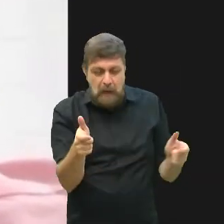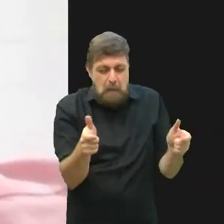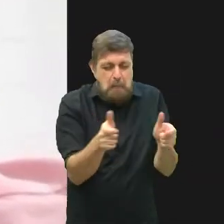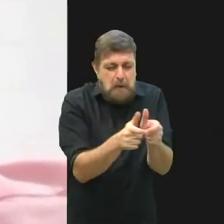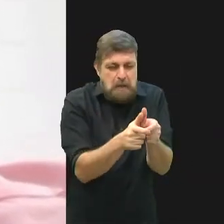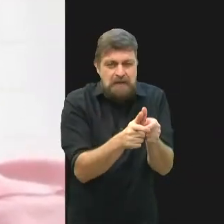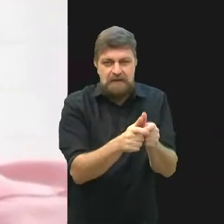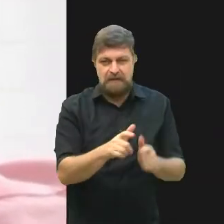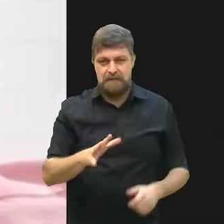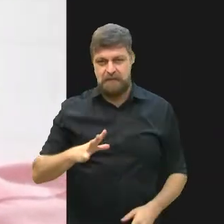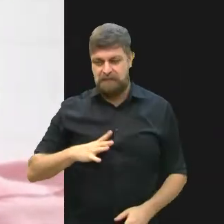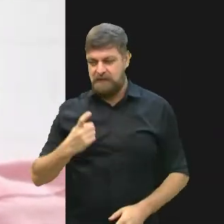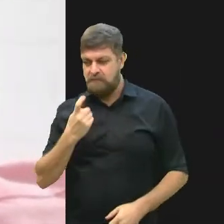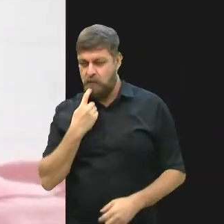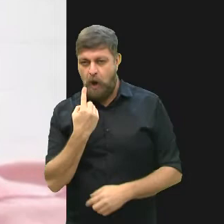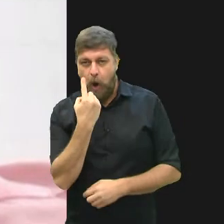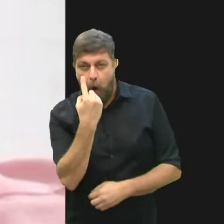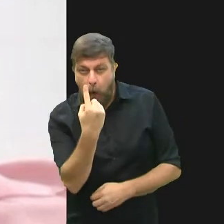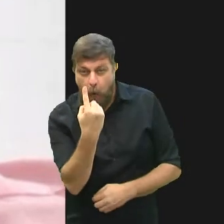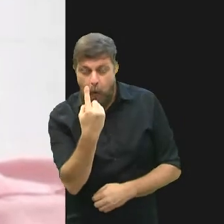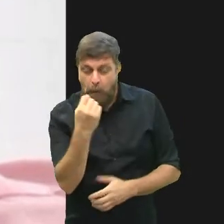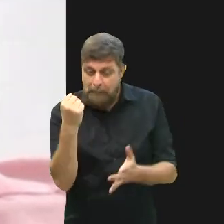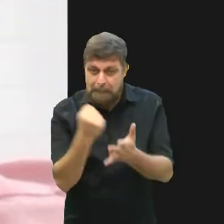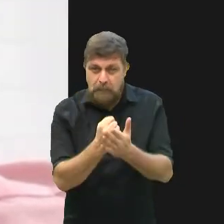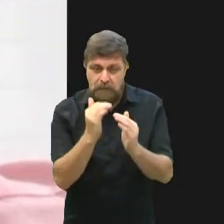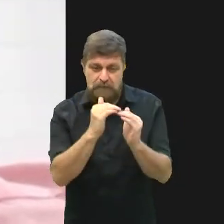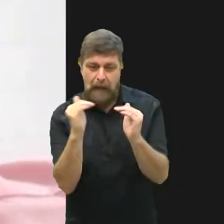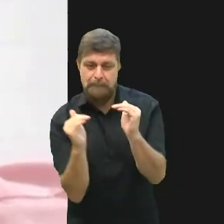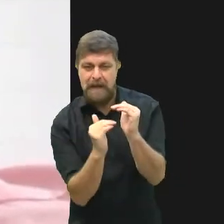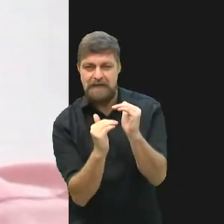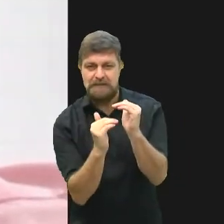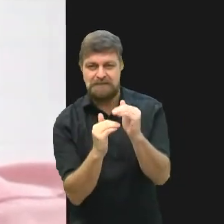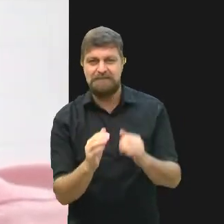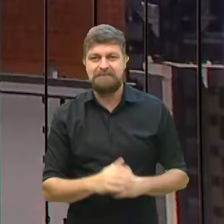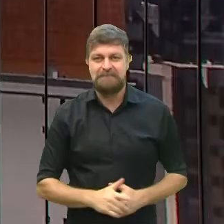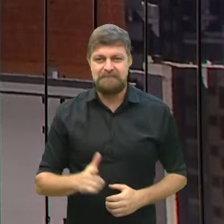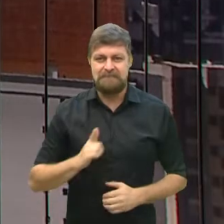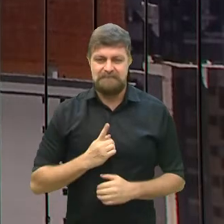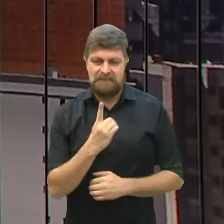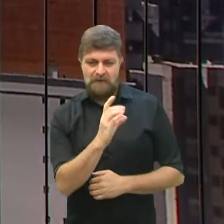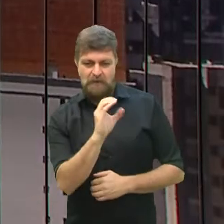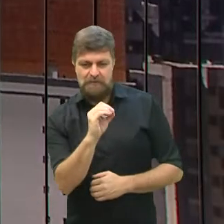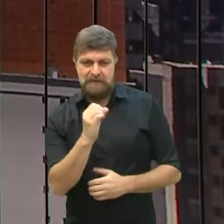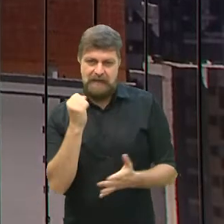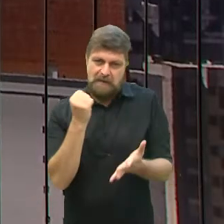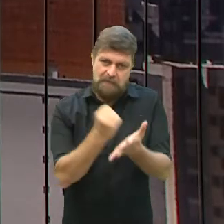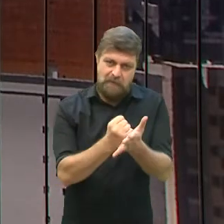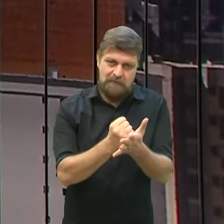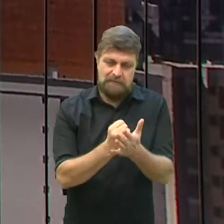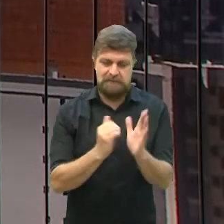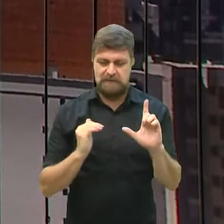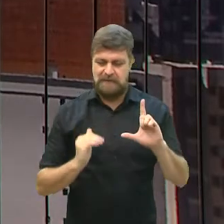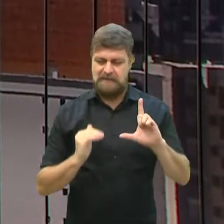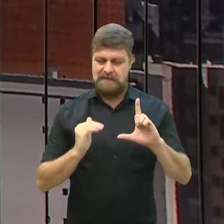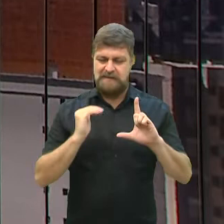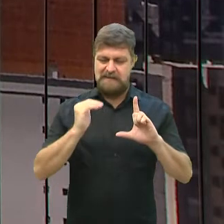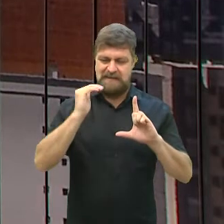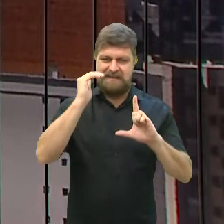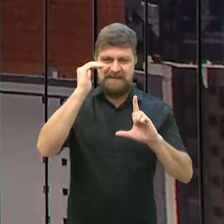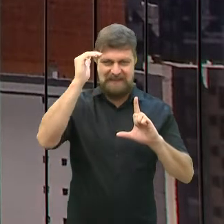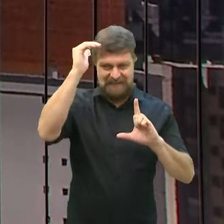pequenininha. Então, Campinas está um ponto atrás de Morungaba, né? Ou 10 pontos, como queira, aí na escala de 0 a 100.